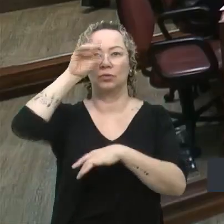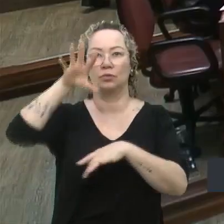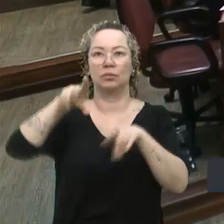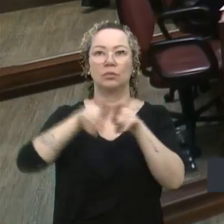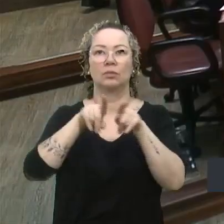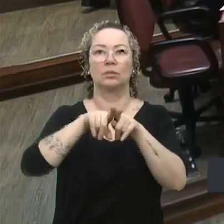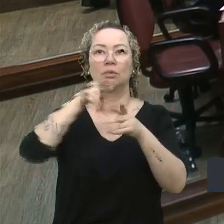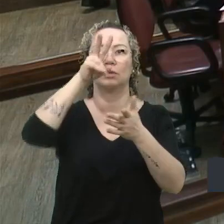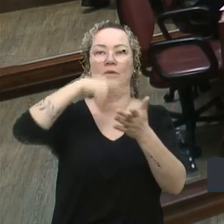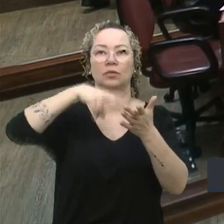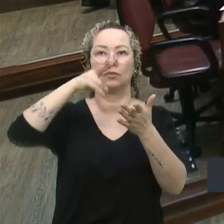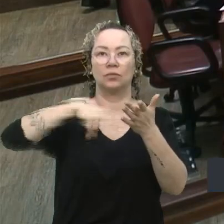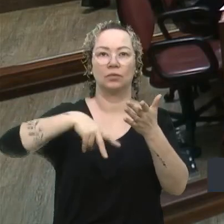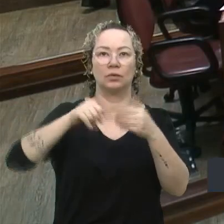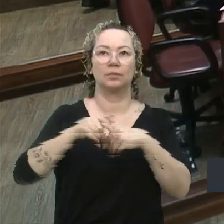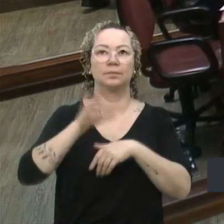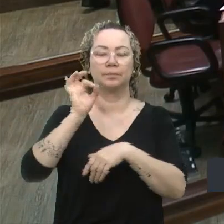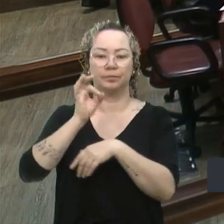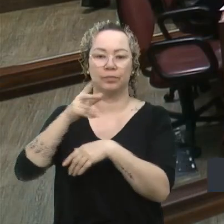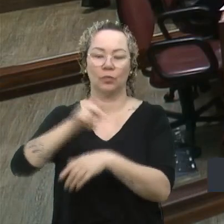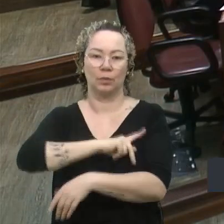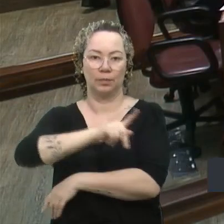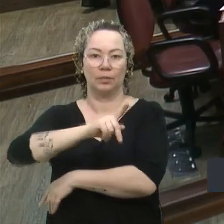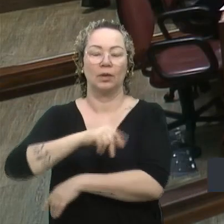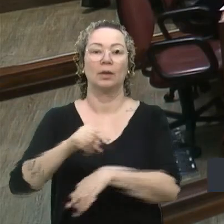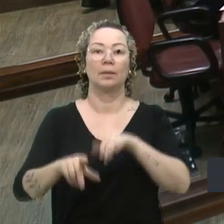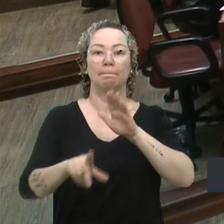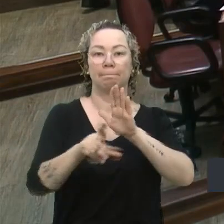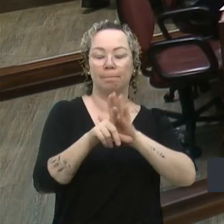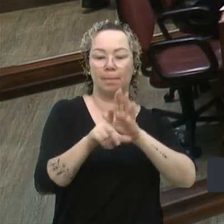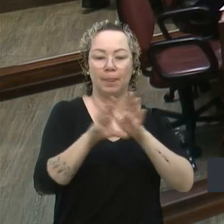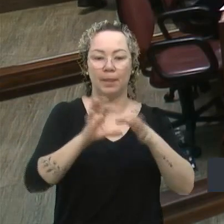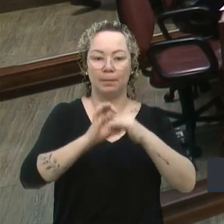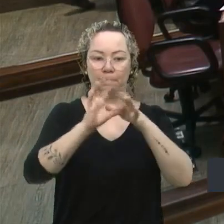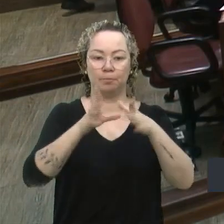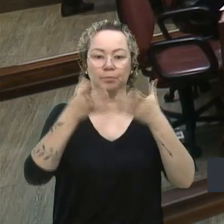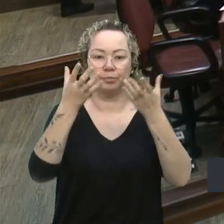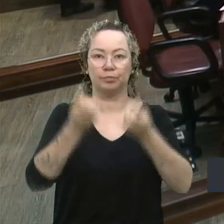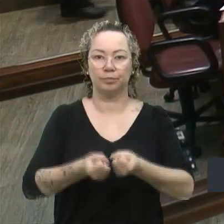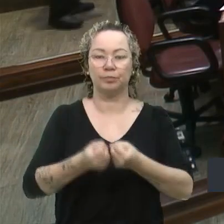senhor presidente, pela legalidade do projeto de decreto legislativo